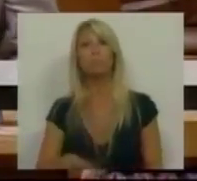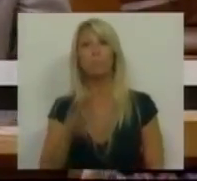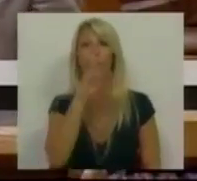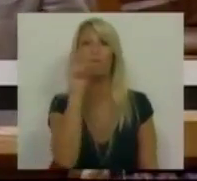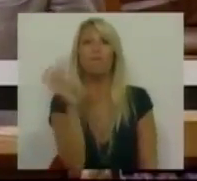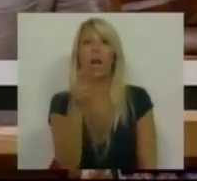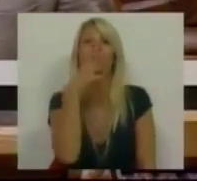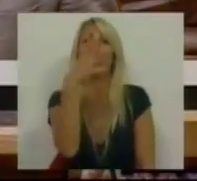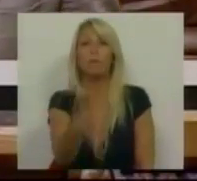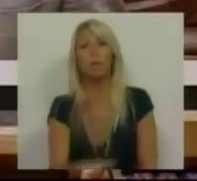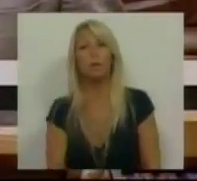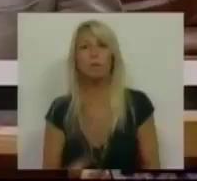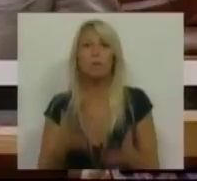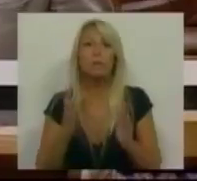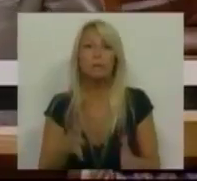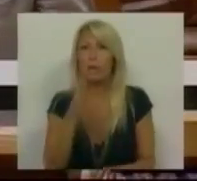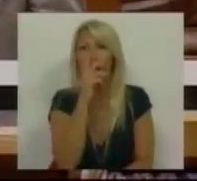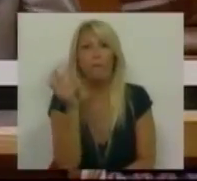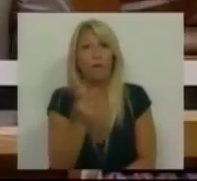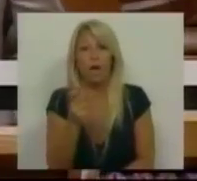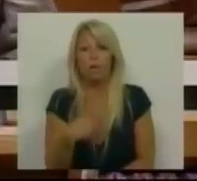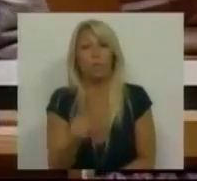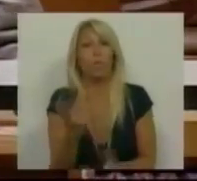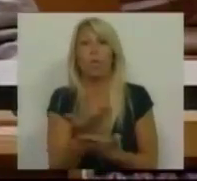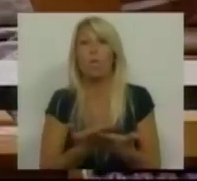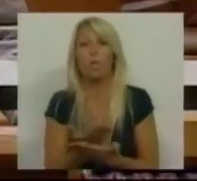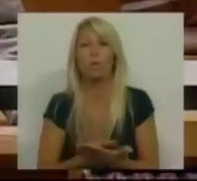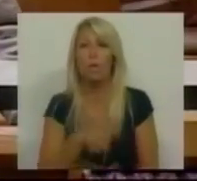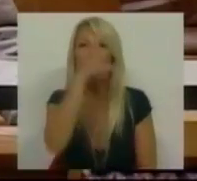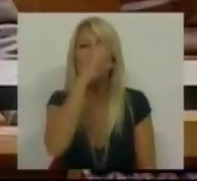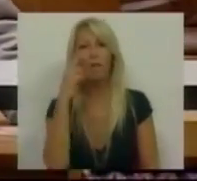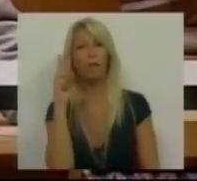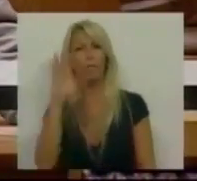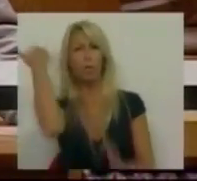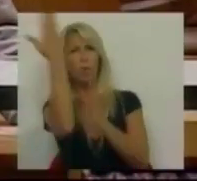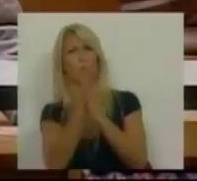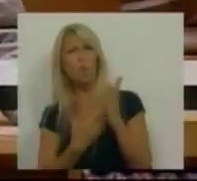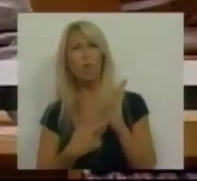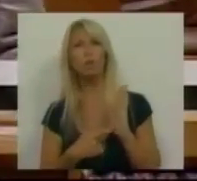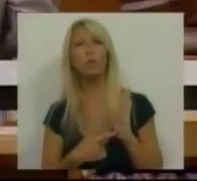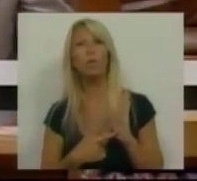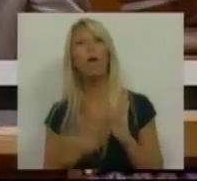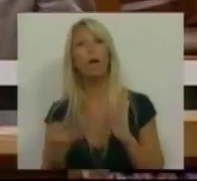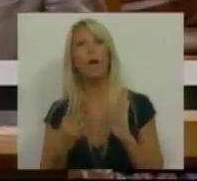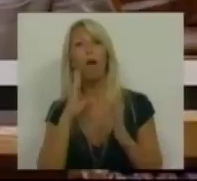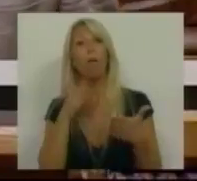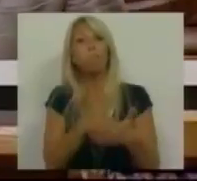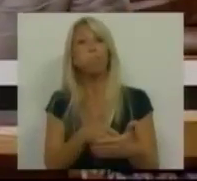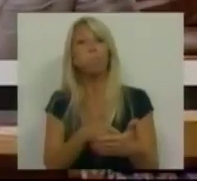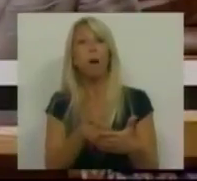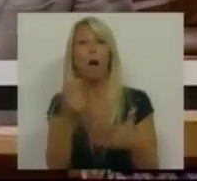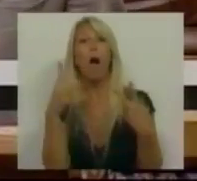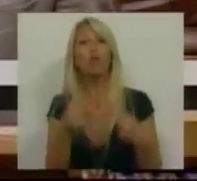de dizer que já vai coxo para a mesa das negociações, é um Governo que vê na Constituição realmente um entrave à